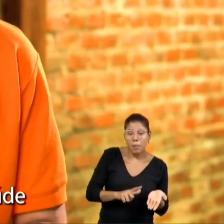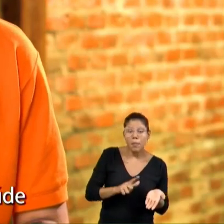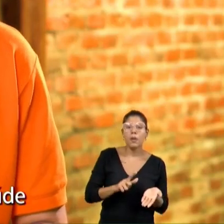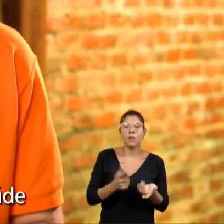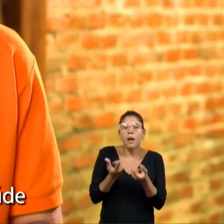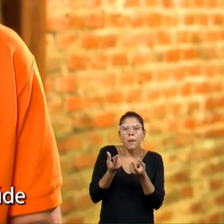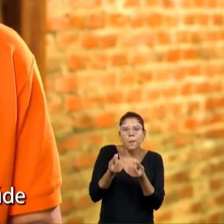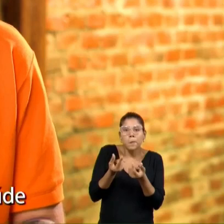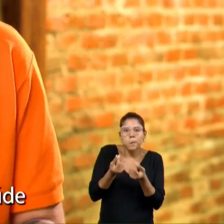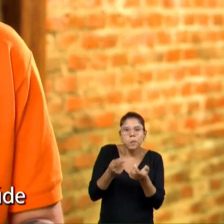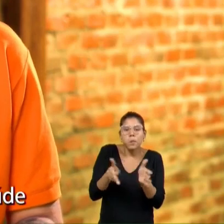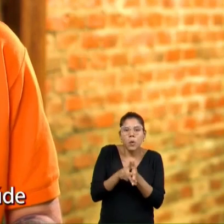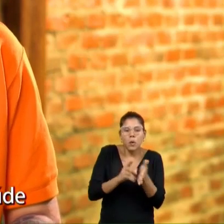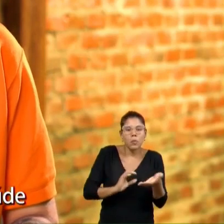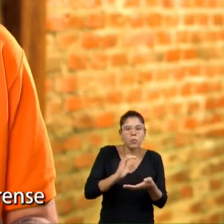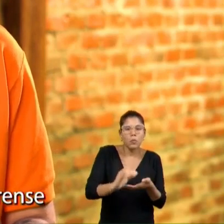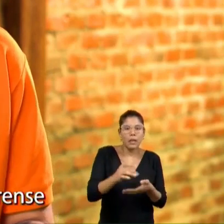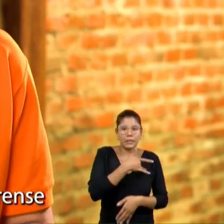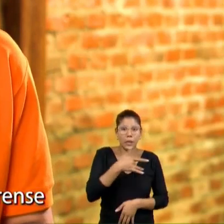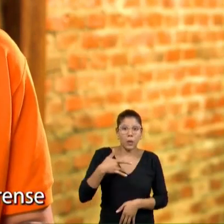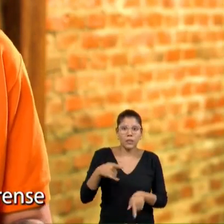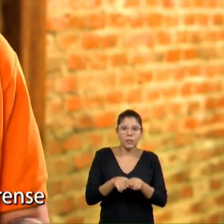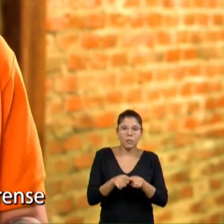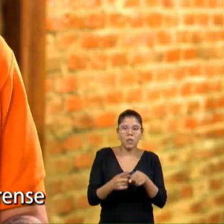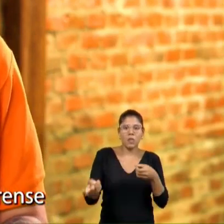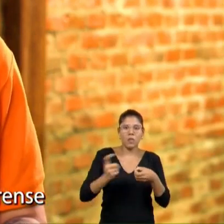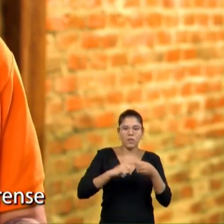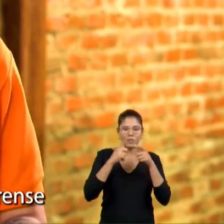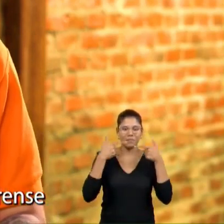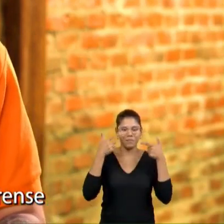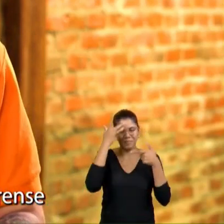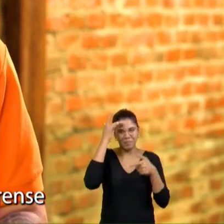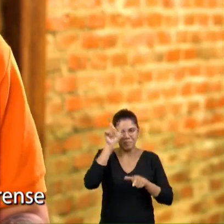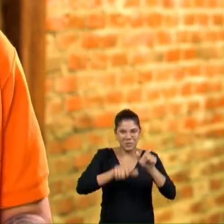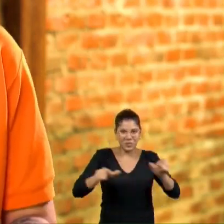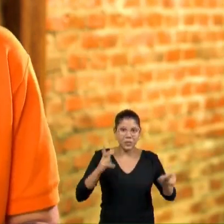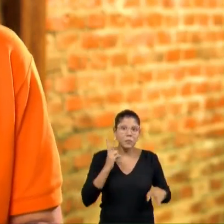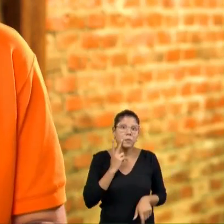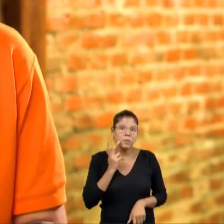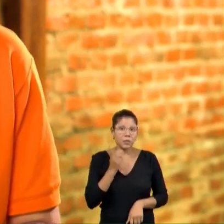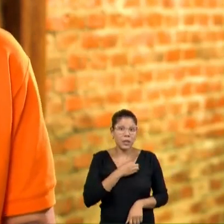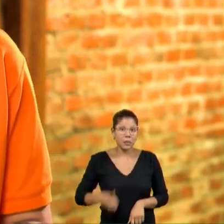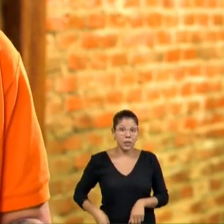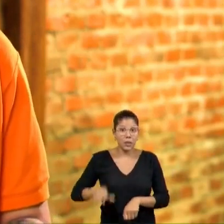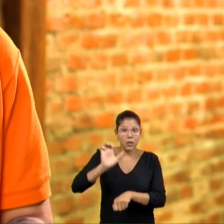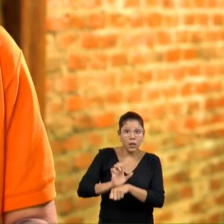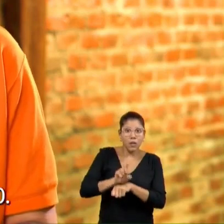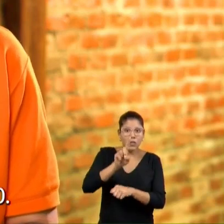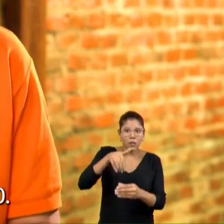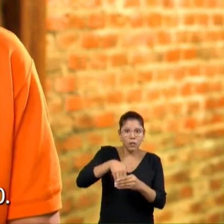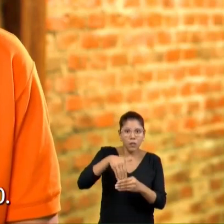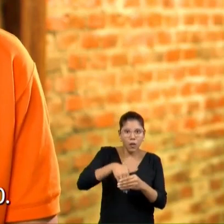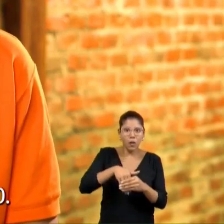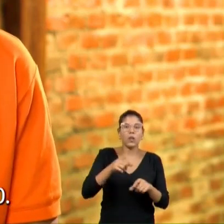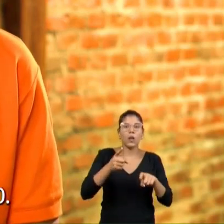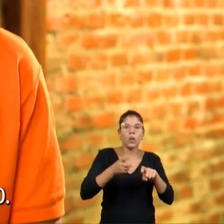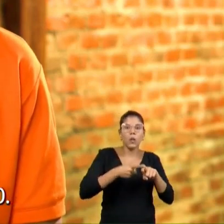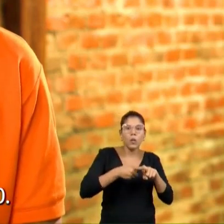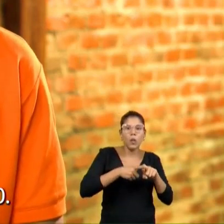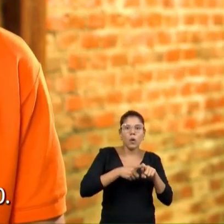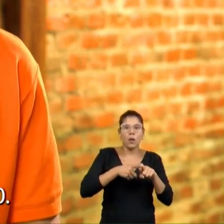Para buscar recursos para a saúde e devolver o sorriso do povo cearense, para deputado estadual, vote